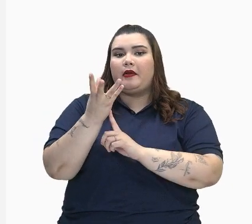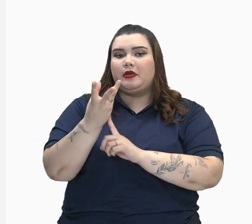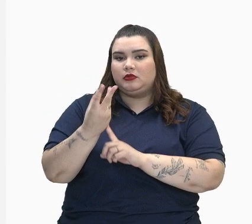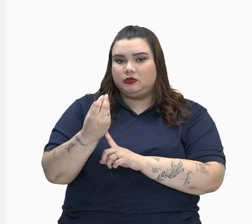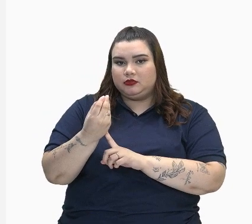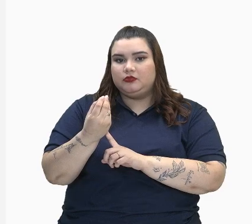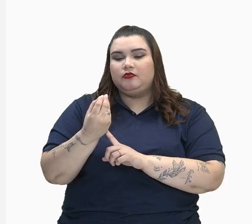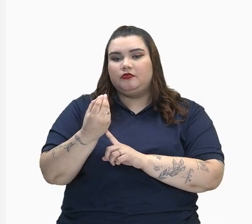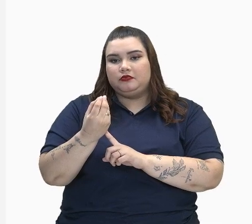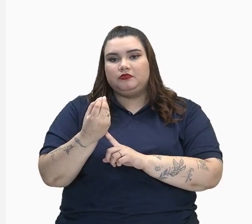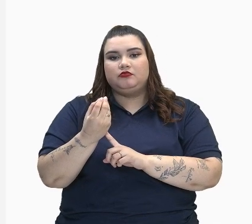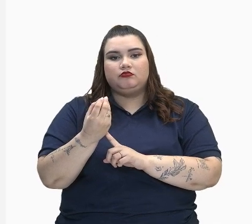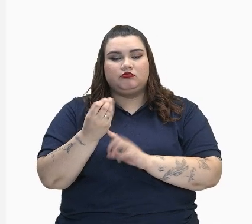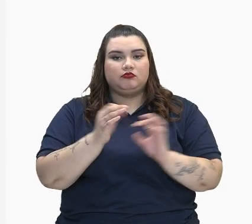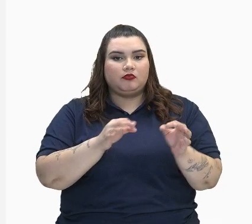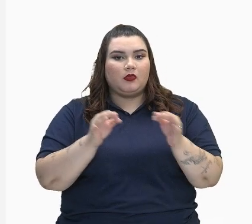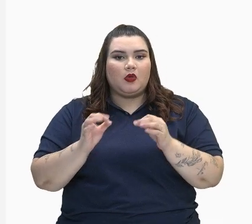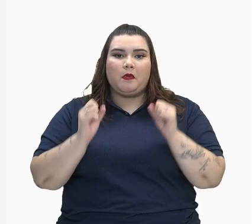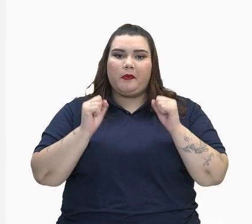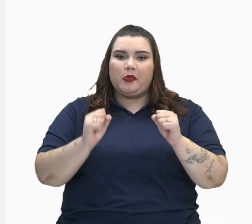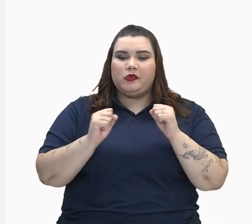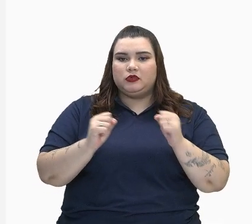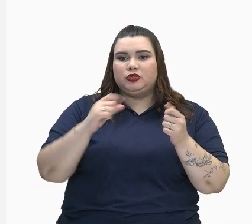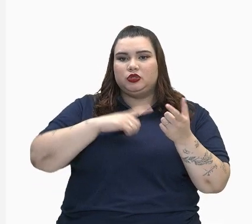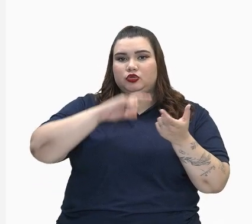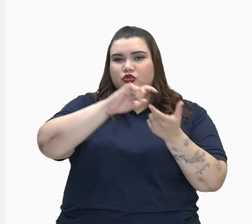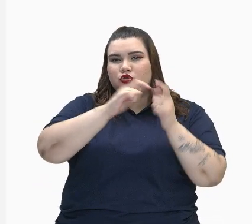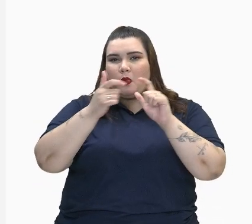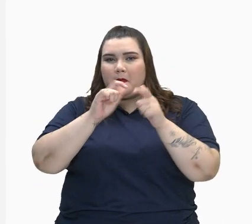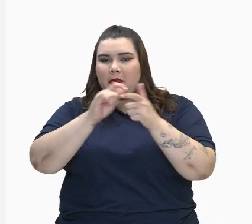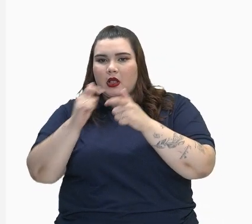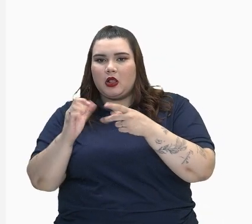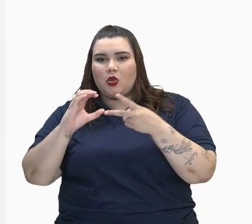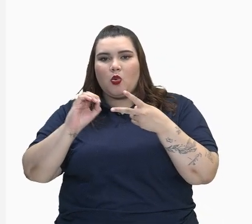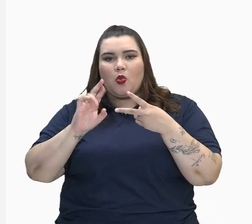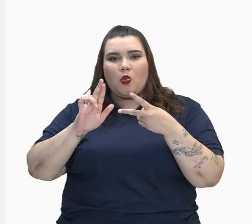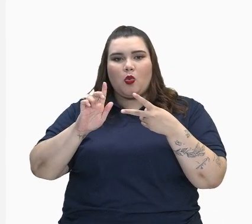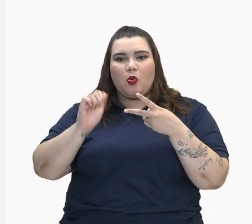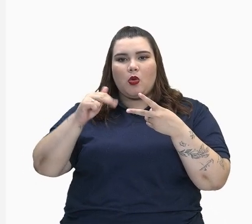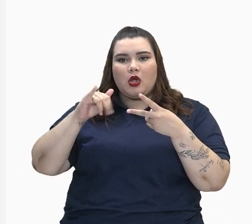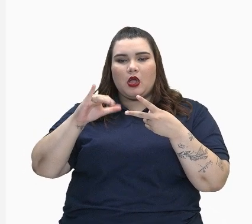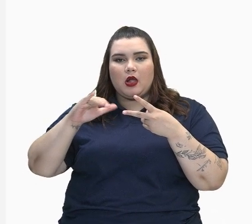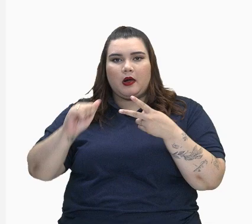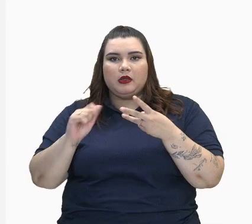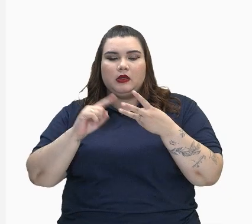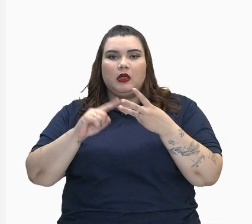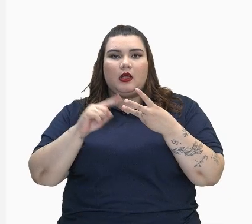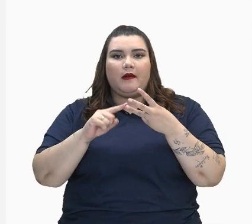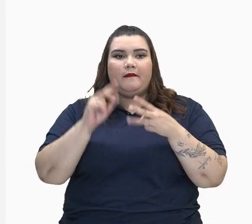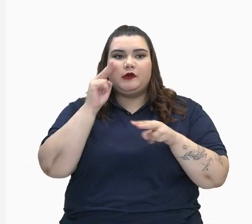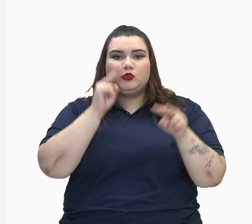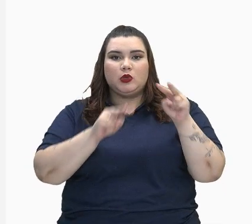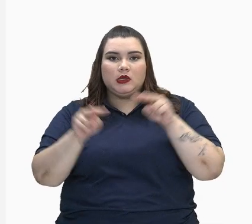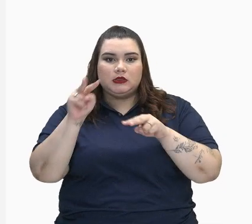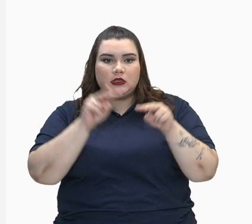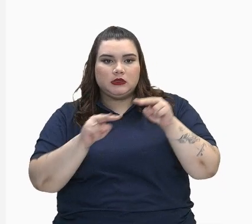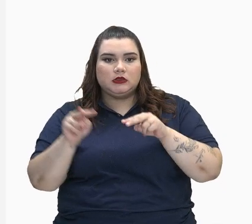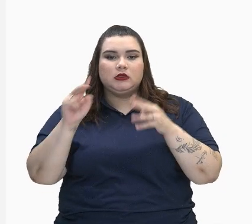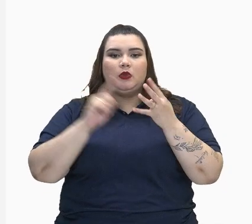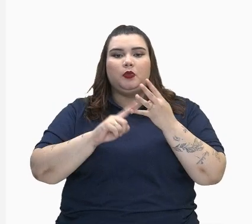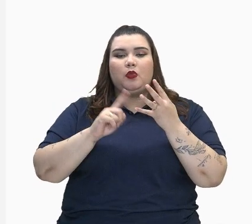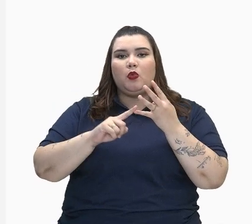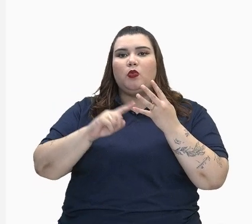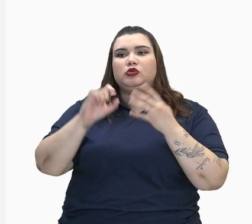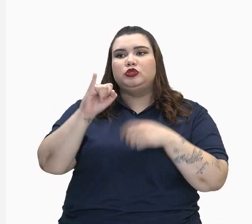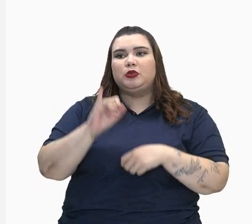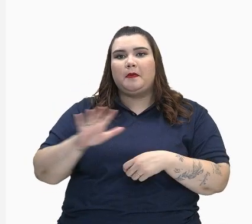né? Dessa obra de arte. Ela pode ser geométrica, orgânica, abstrata ou figurativa,